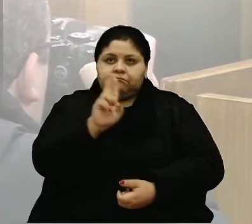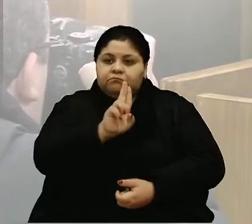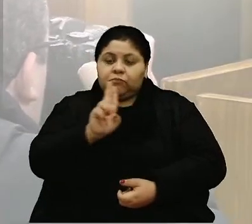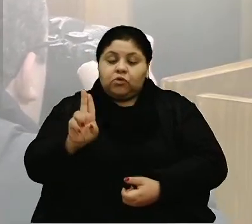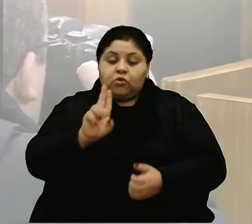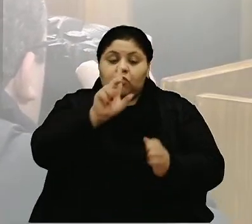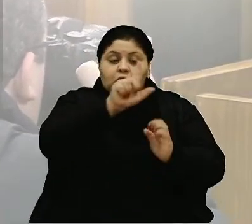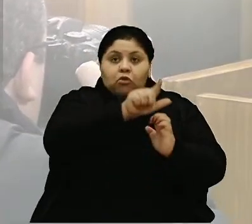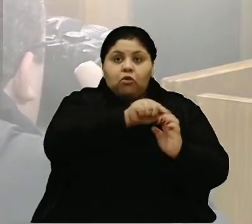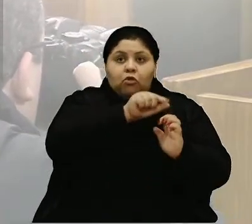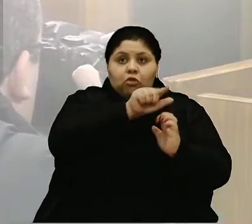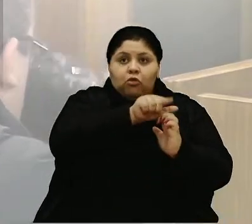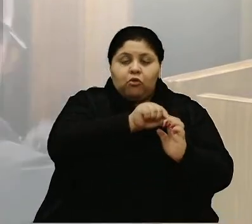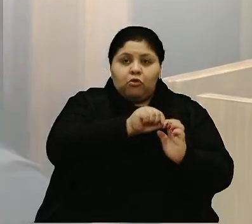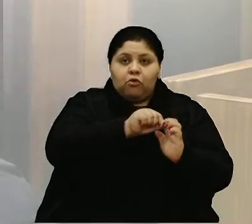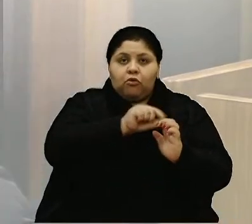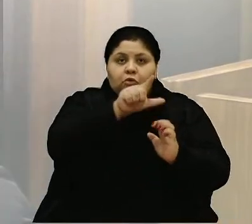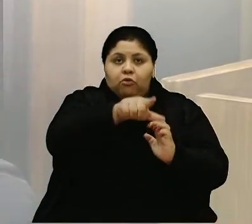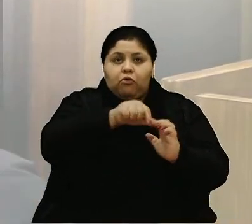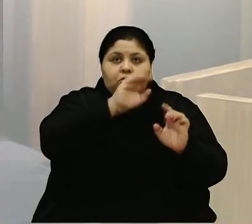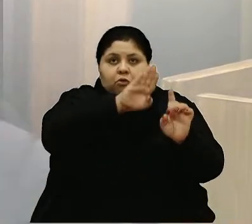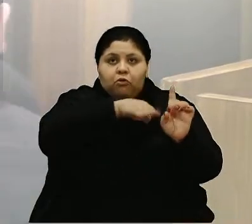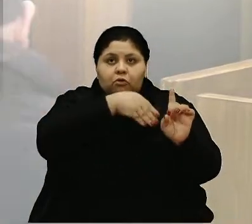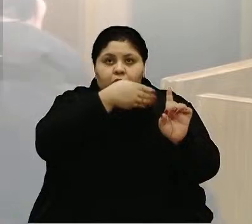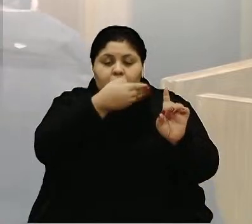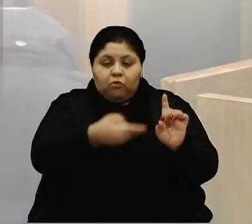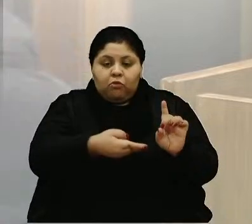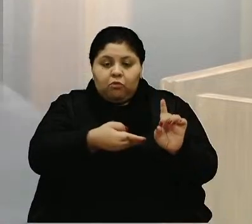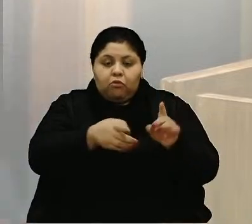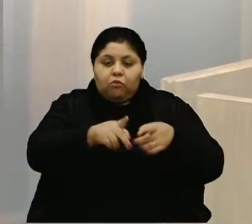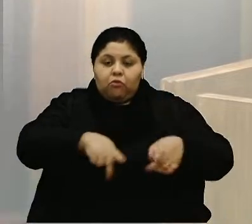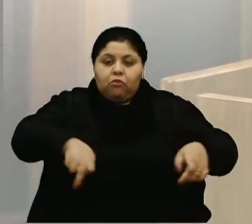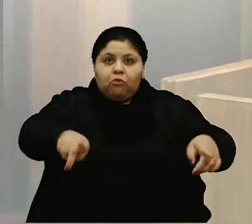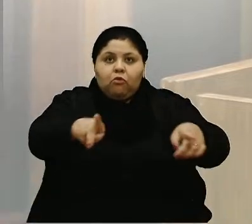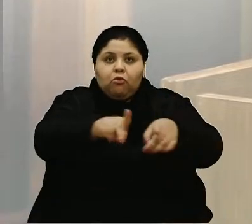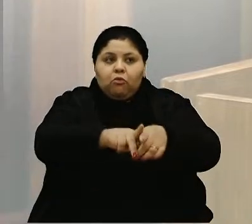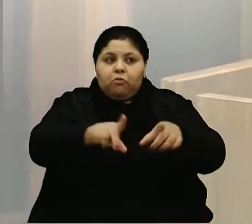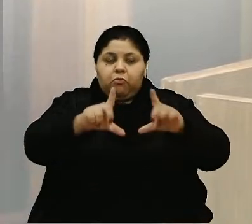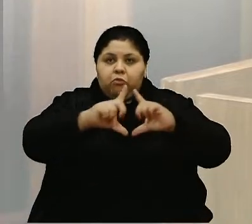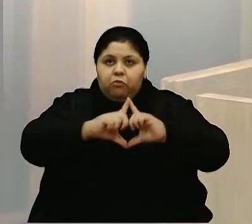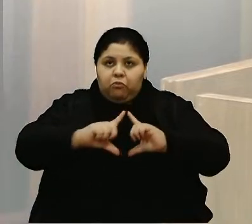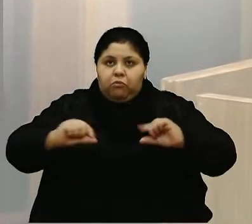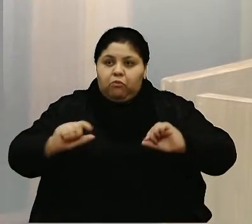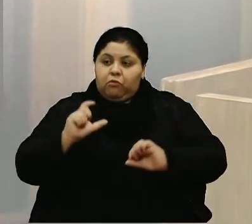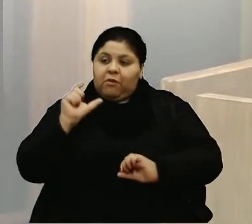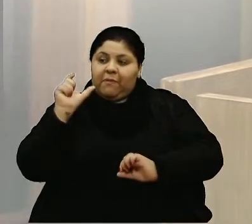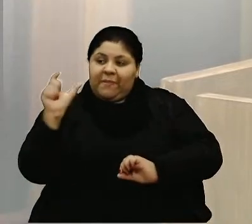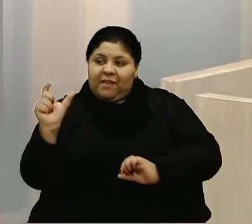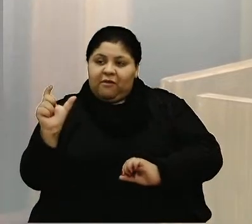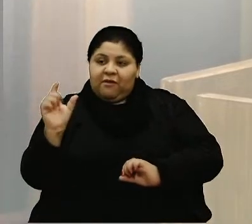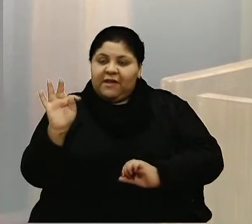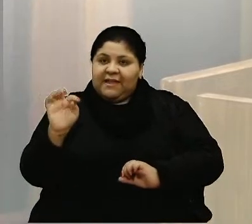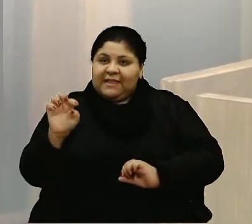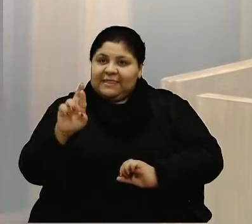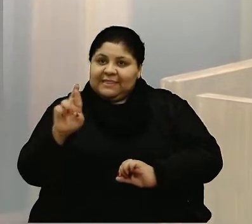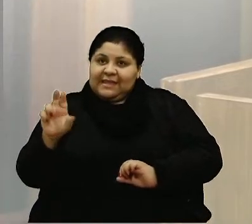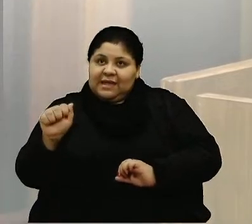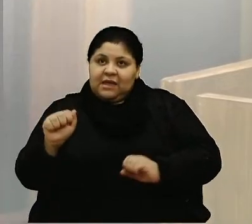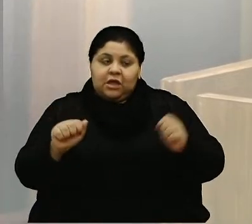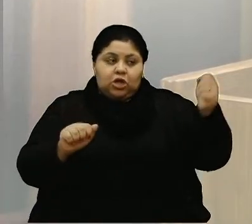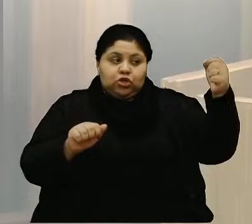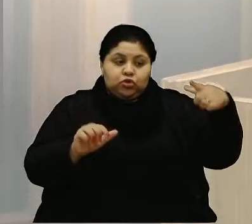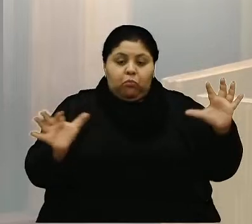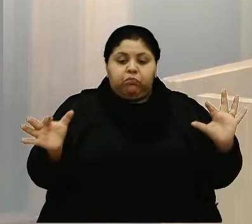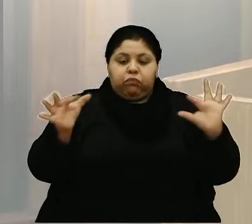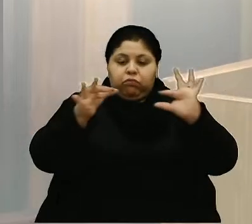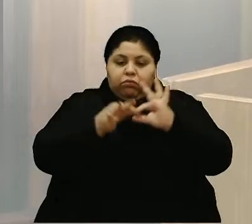foi escolhido para homenagear o povo japonês, pois a junção das palavras terra e sol remetem ao Japão,